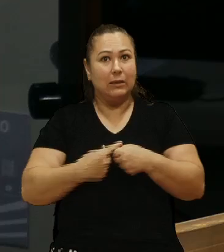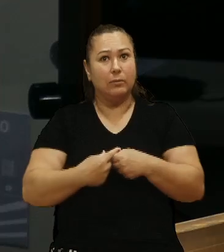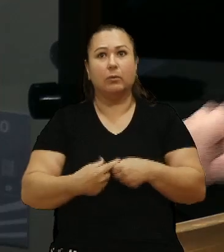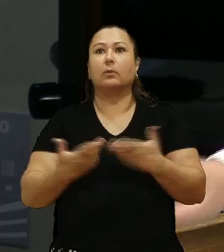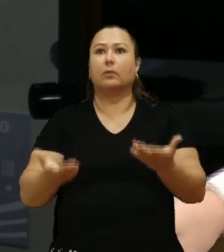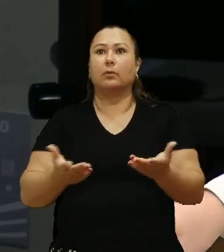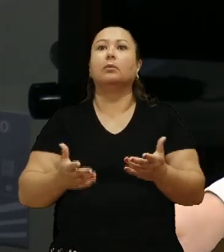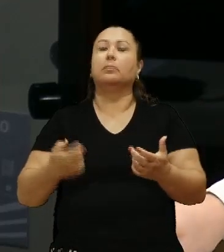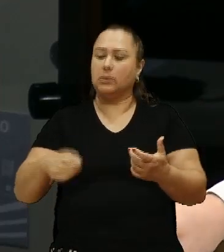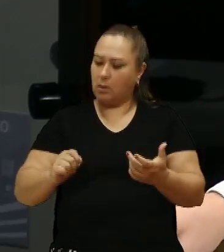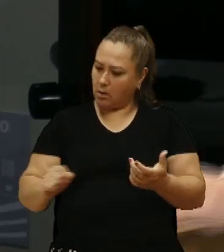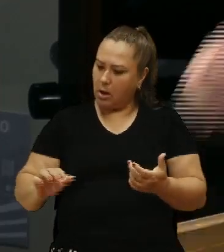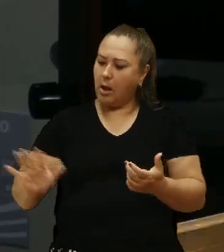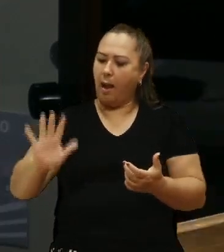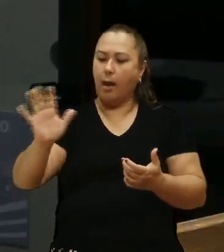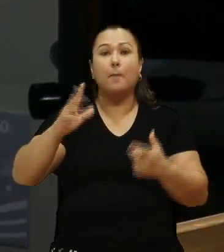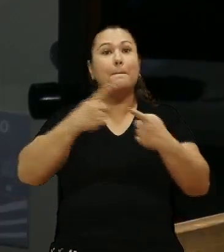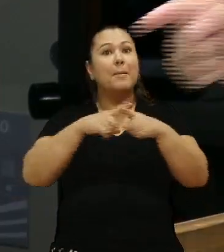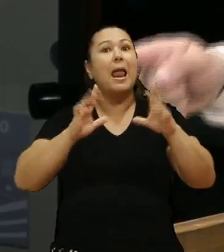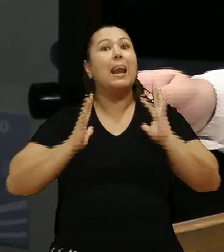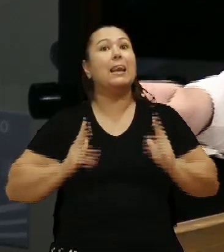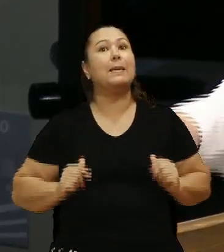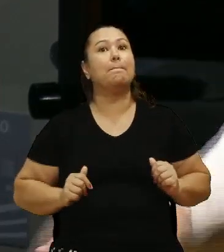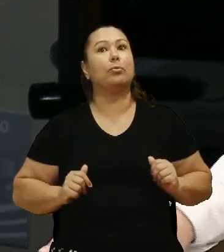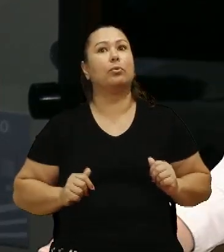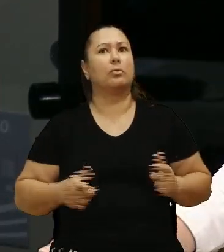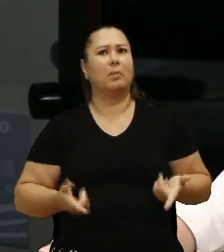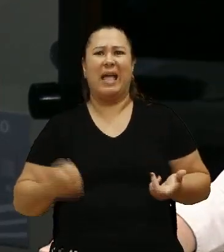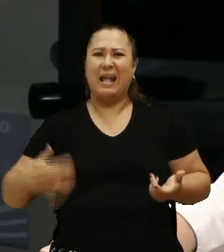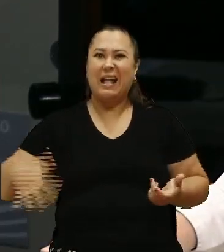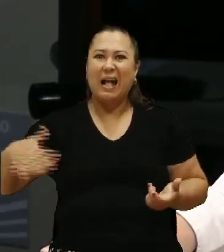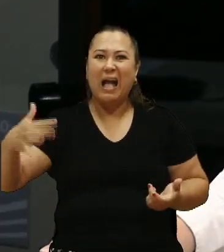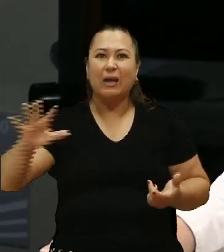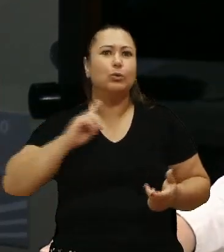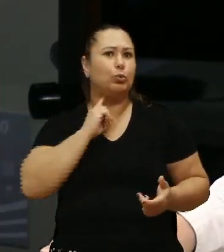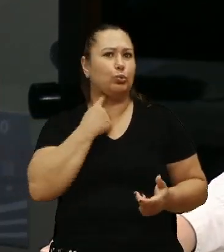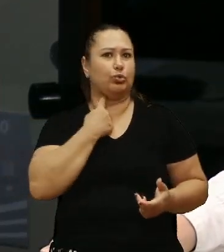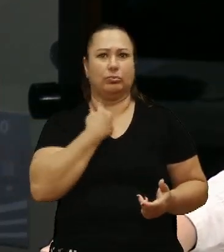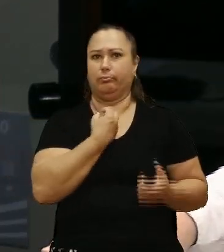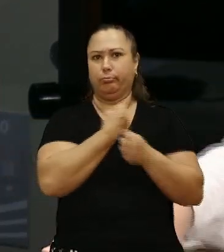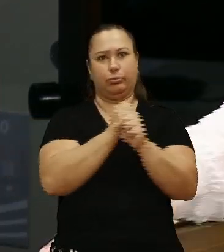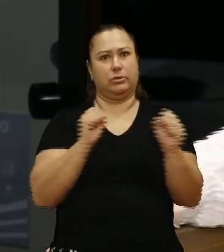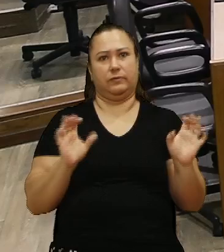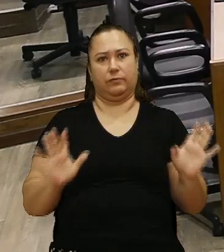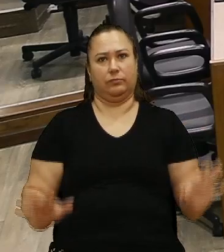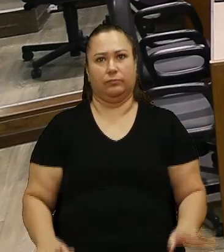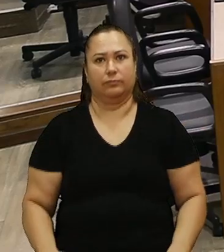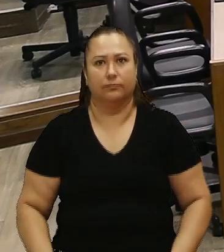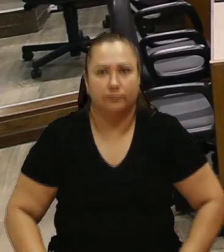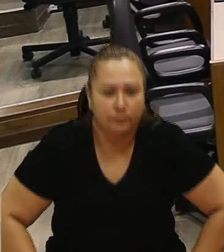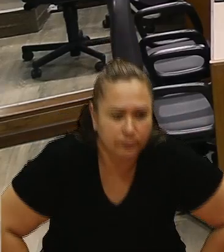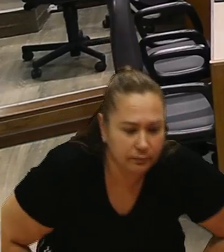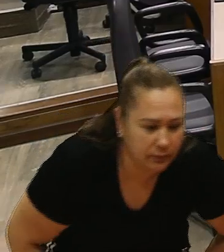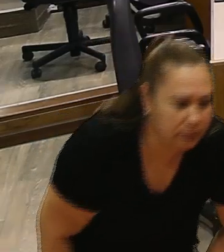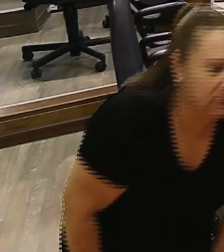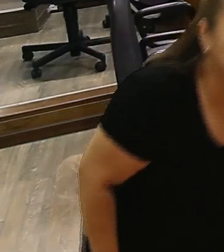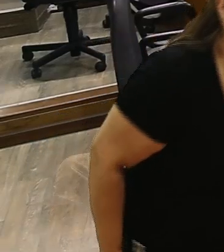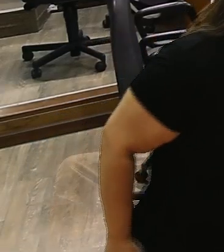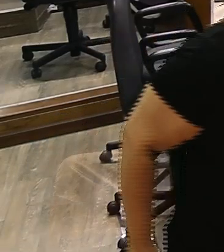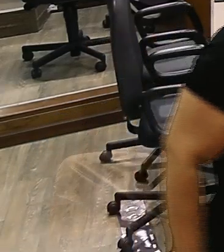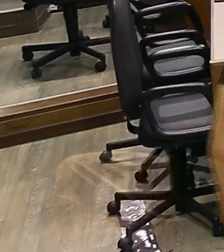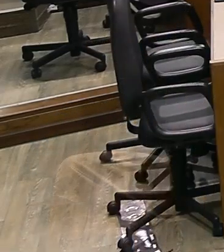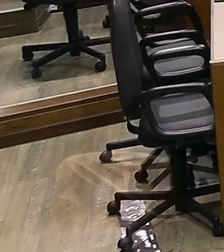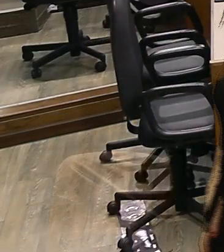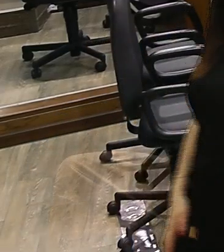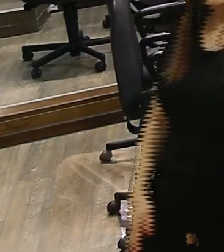caro e que fique limpa. O que não pode acontecer é custar caro e ficar suja. Vereador Santo Fatinel. Bem rápido, obrigado pela parte,